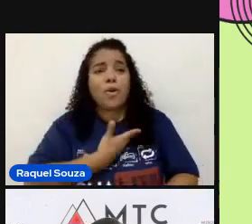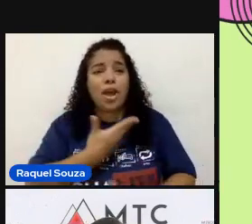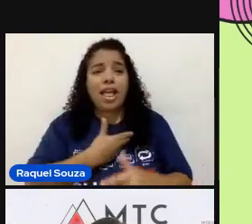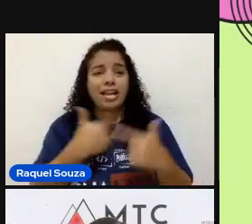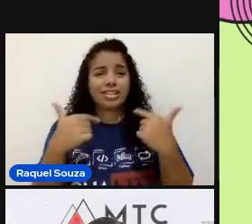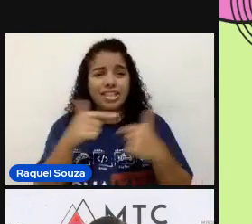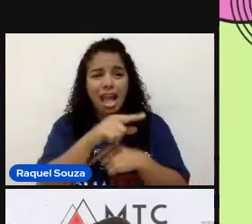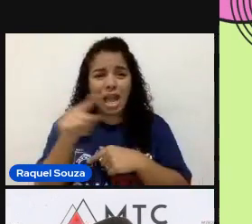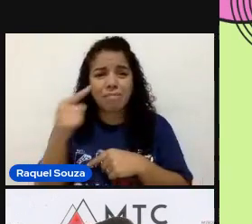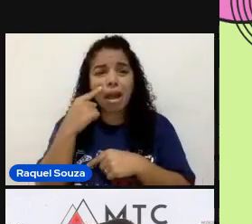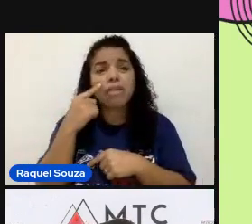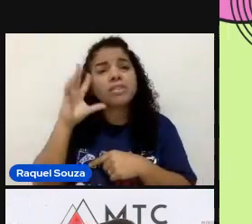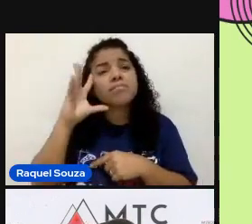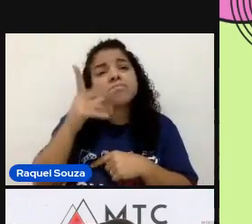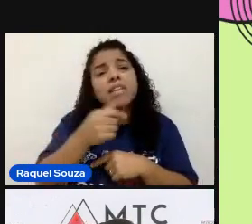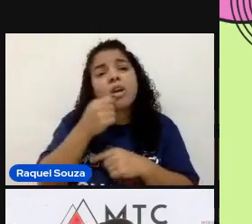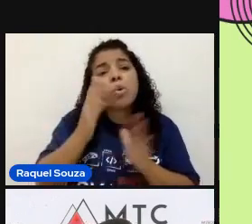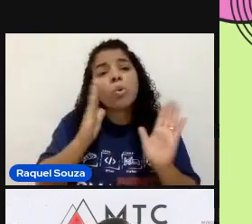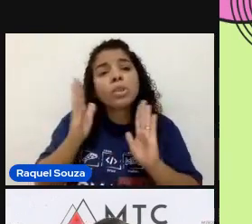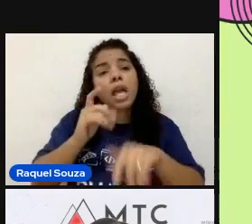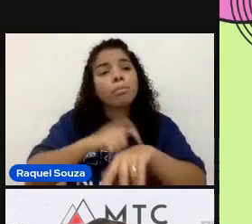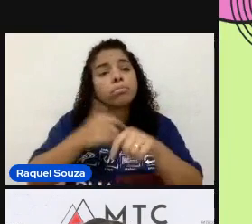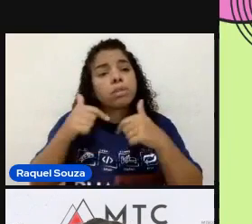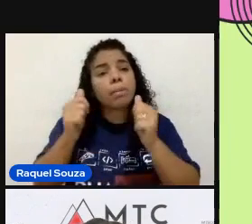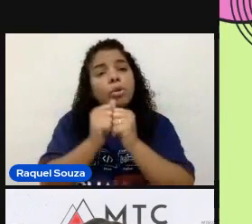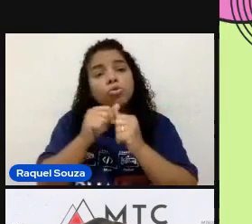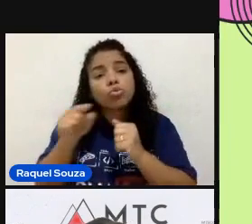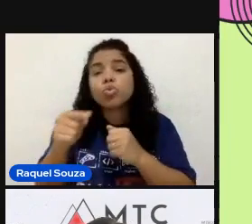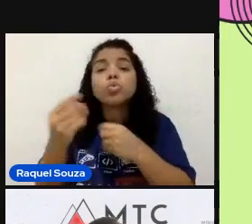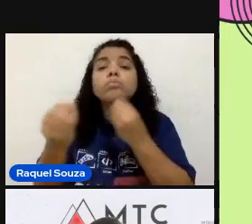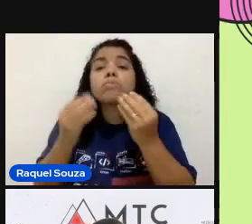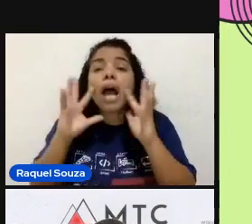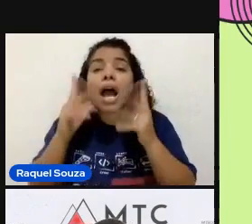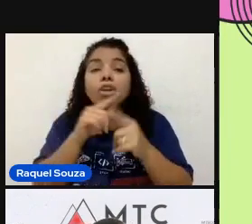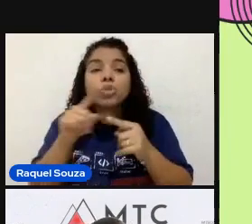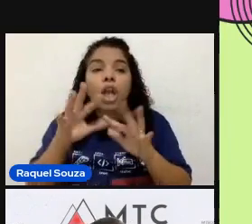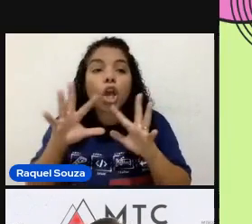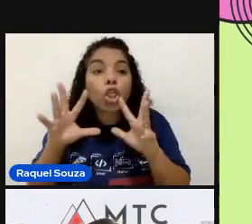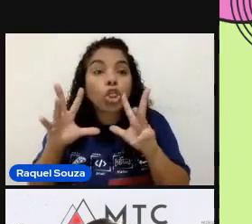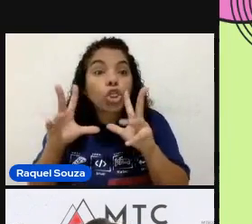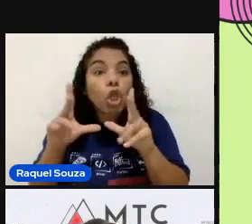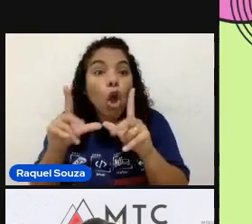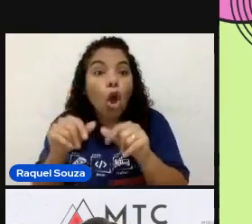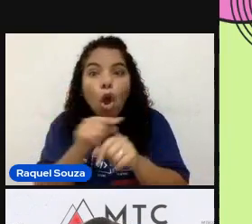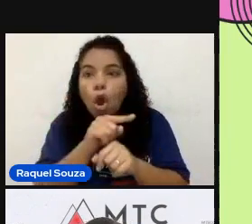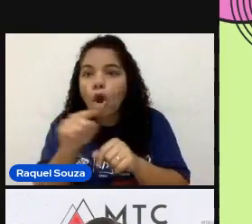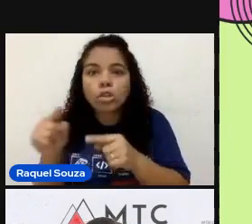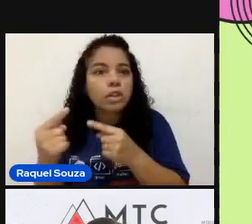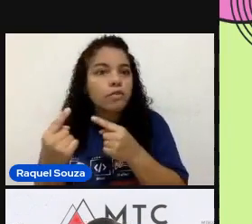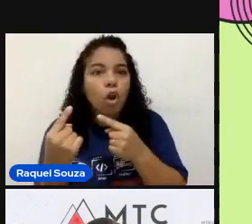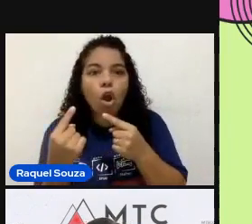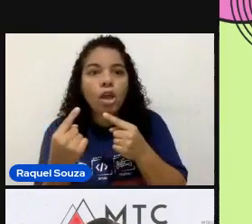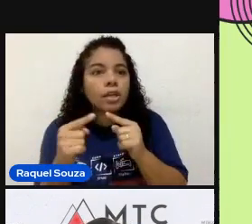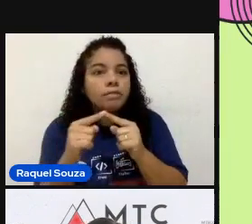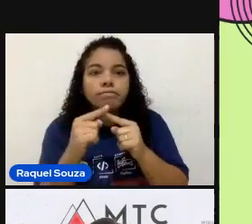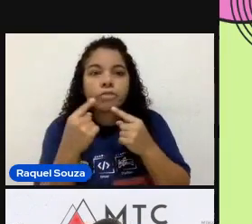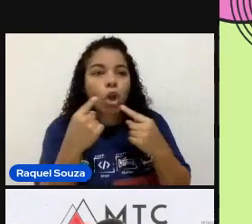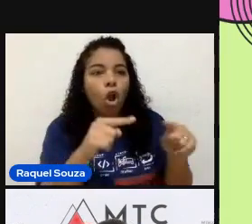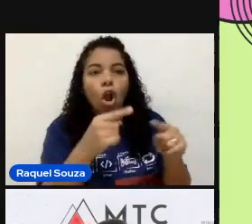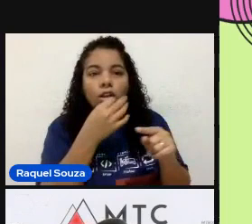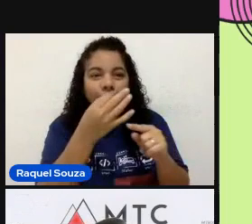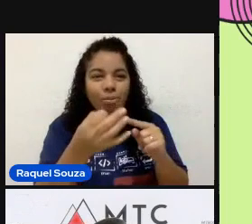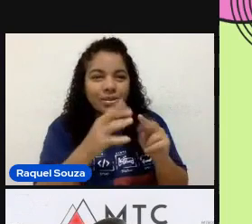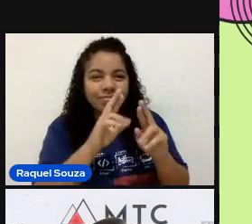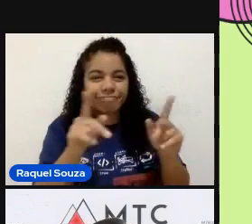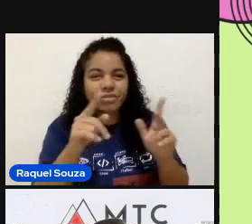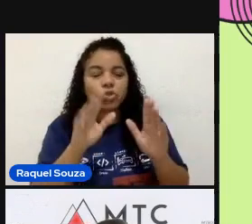o que eles tinham achado do tempo que trabalharam comigo e todos foram contra o feedback que eu recebi. Então eu